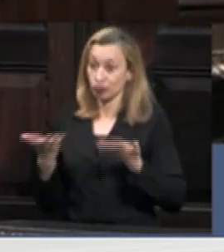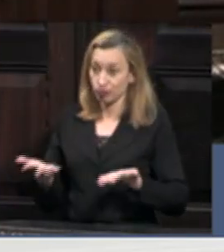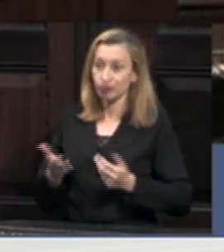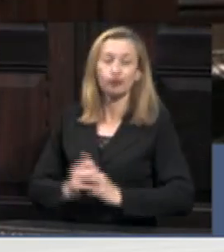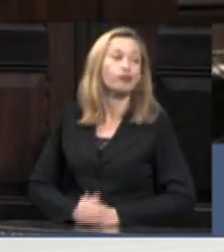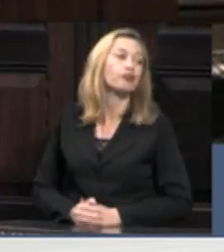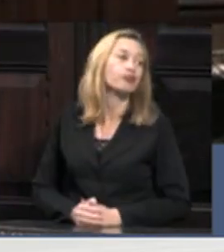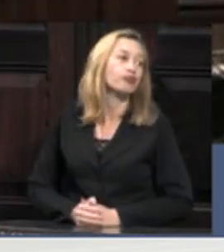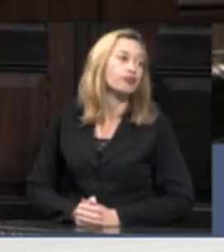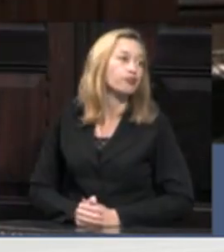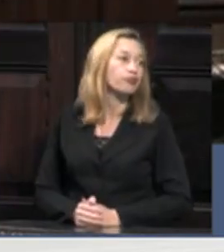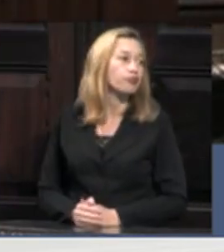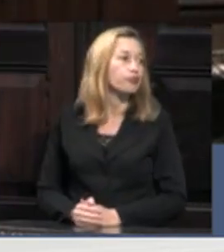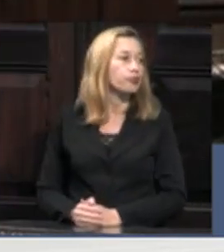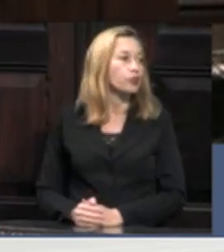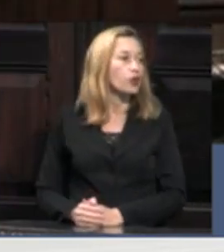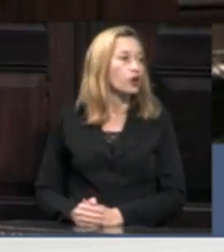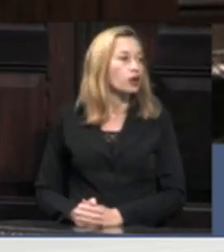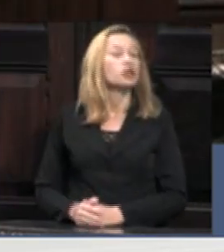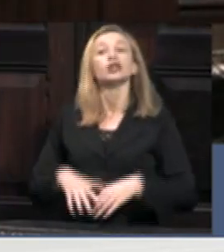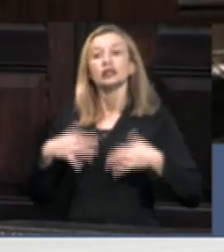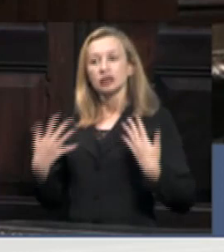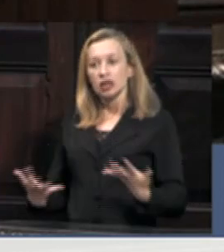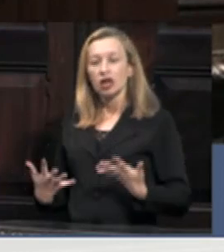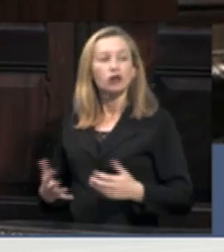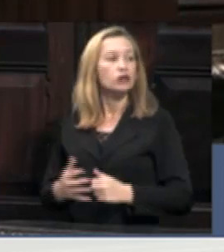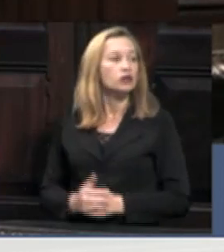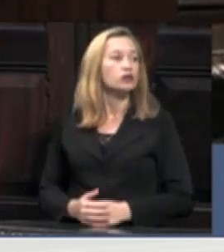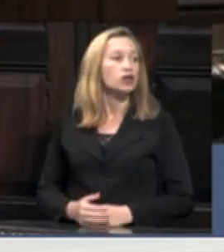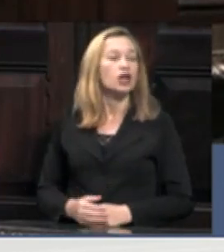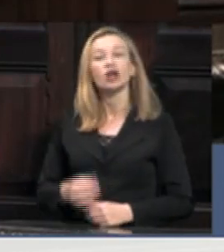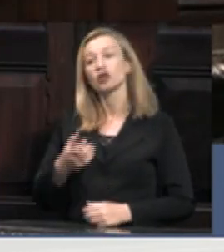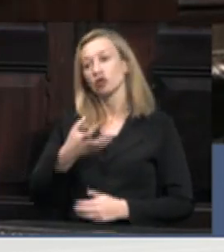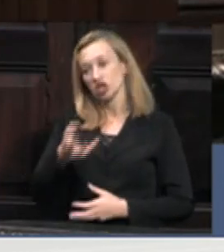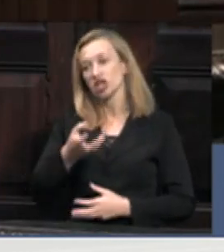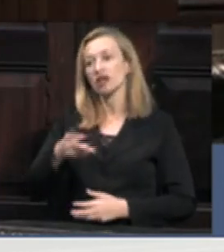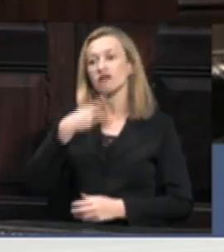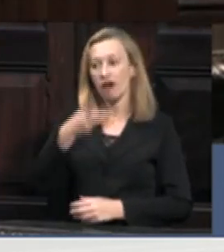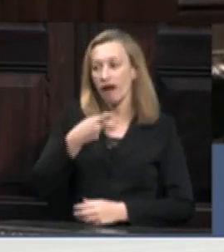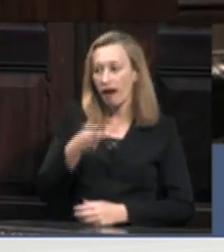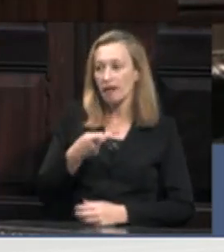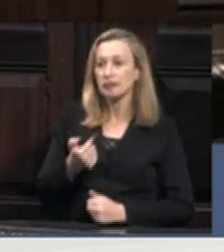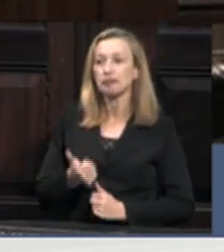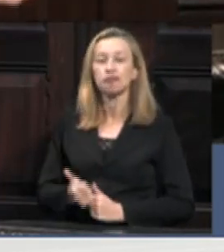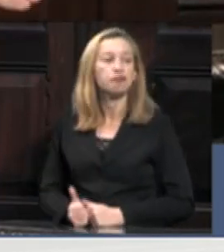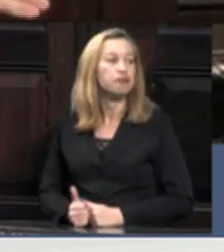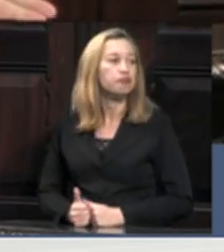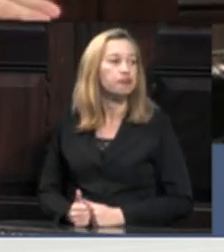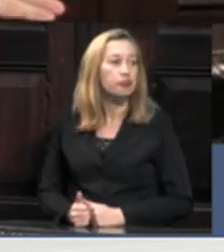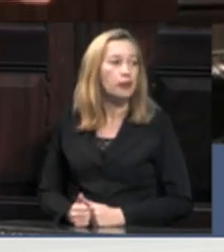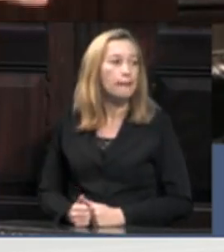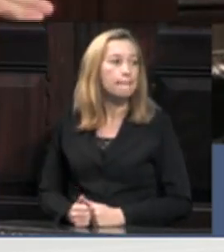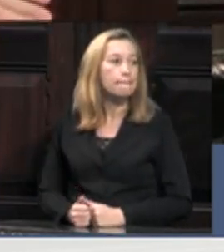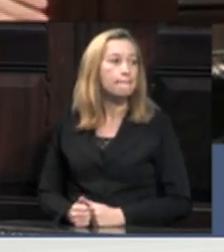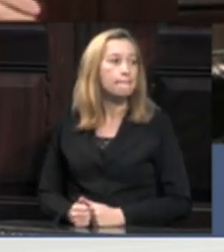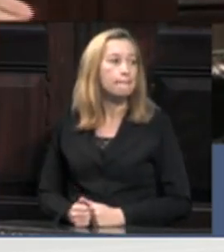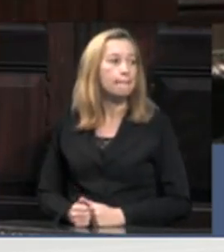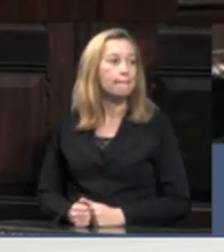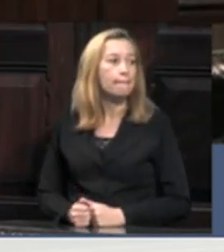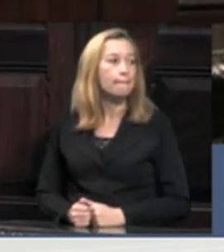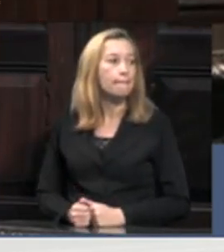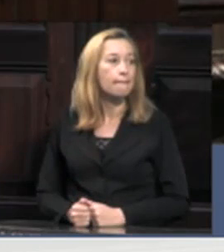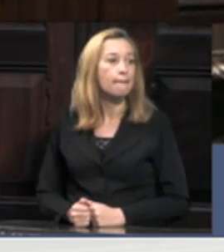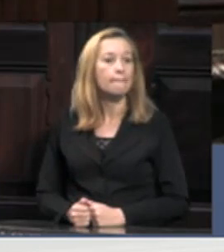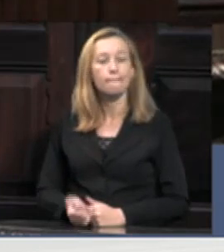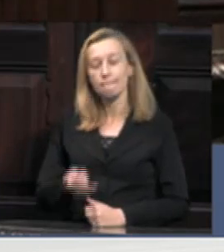ordens possíveis que for. Então, eram estas considerações que eu gostaria de fazer. Fecho